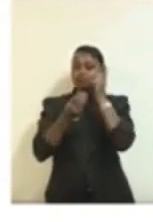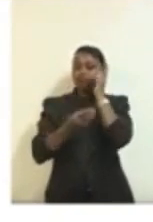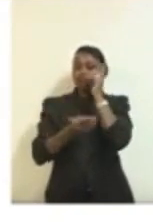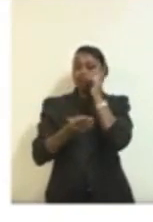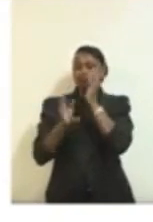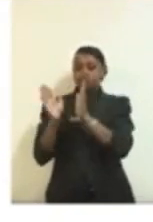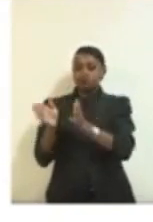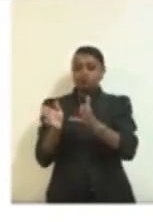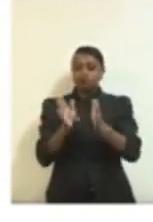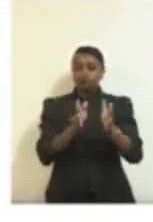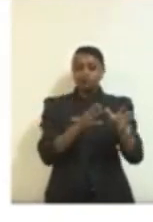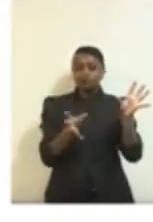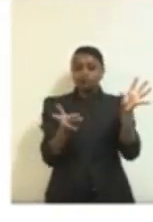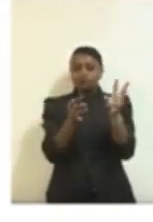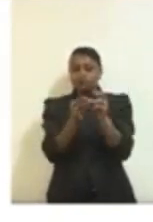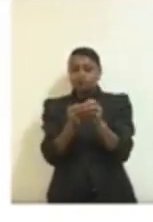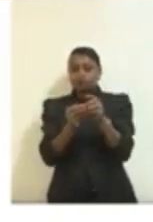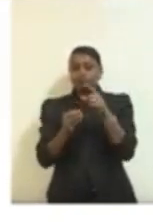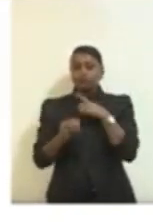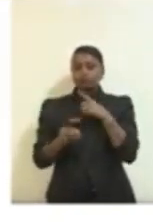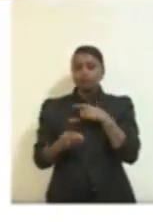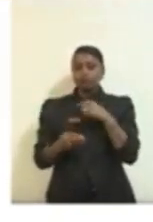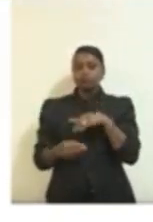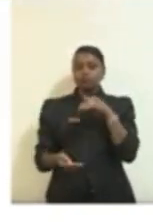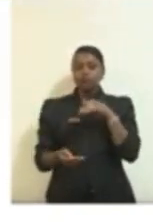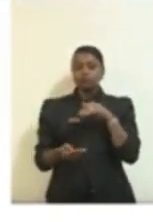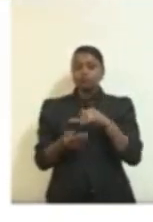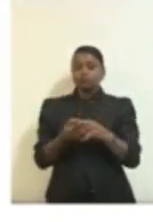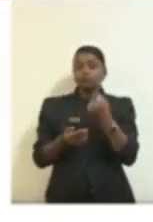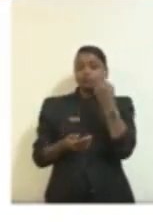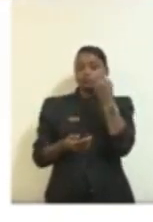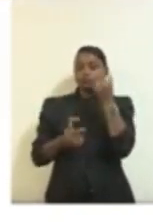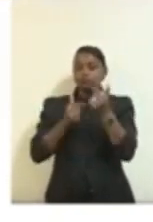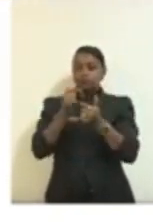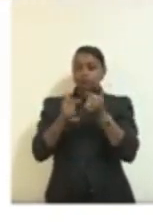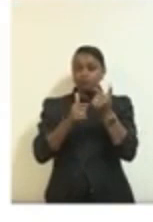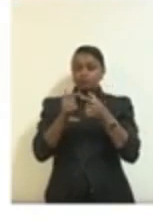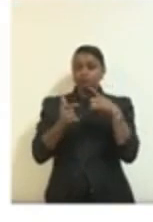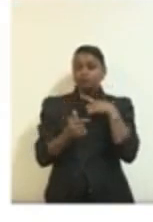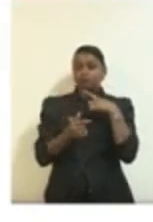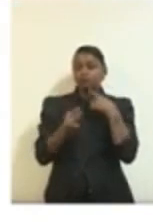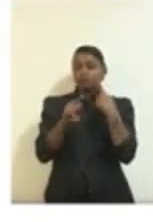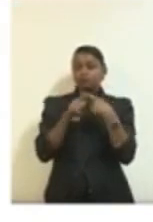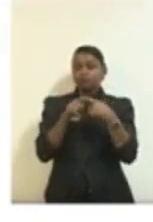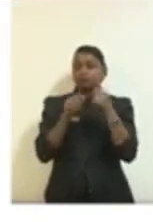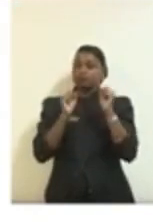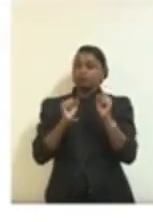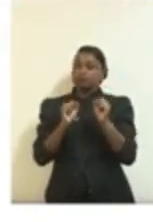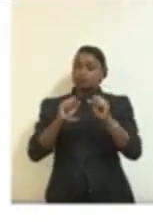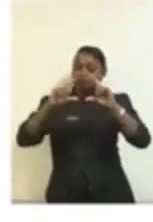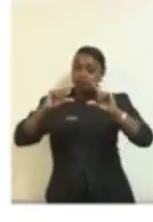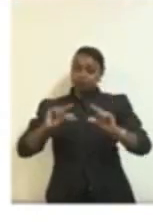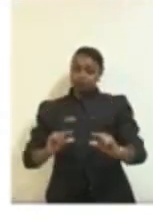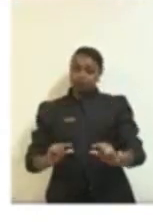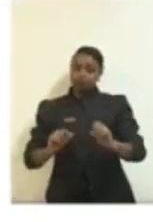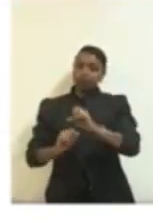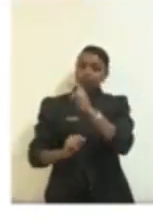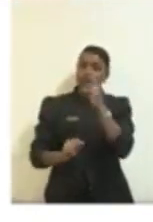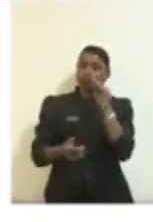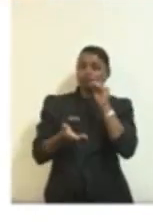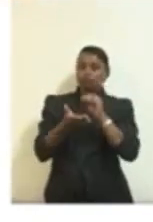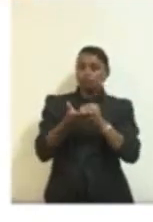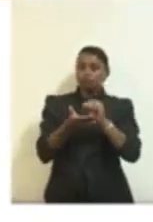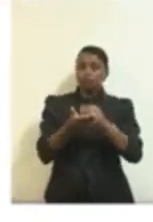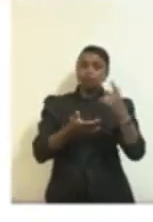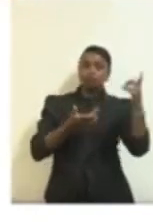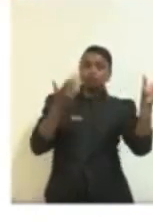paisagem muito simplificada, ela oferece um único serviço, né, que, inclusive, pode ter uma baixa resiliência devido à falta de todos